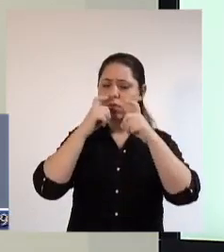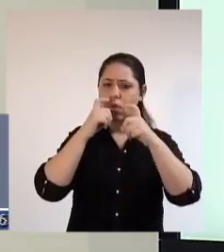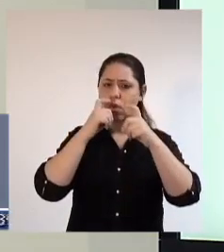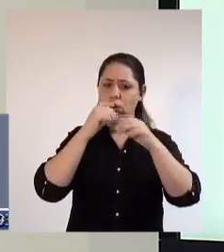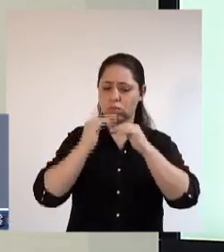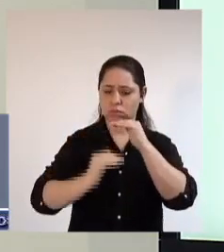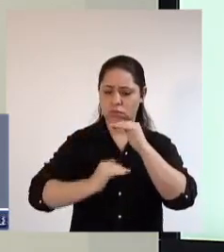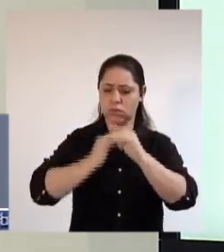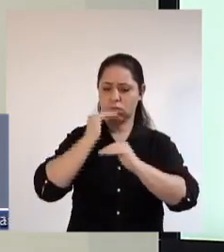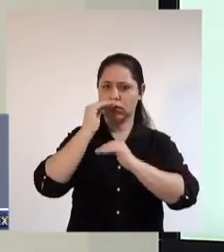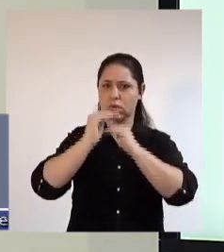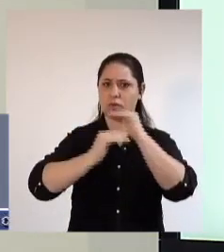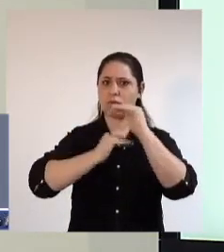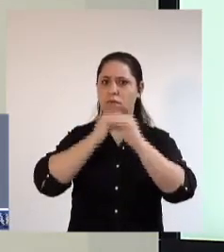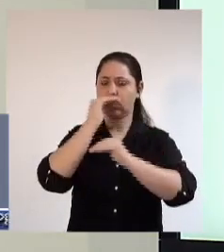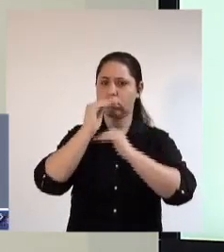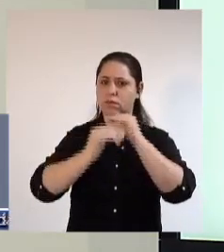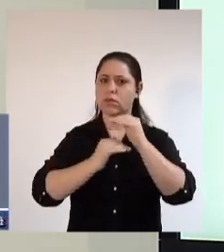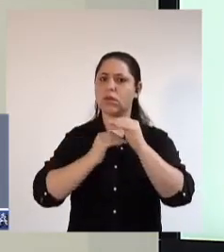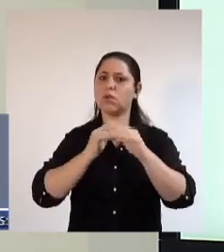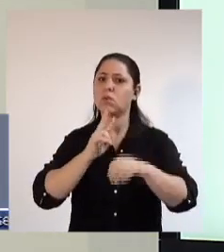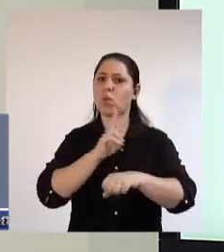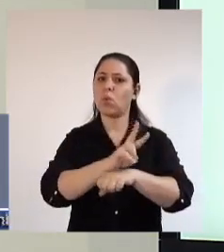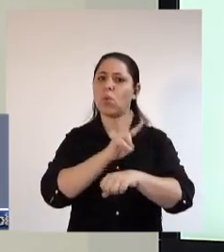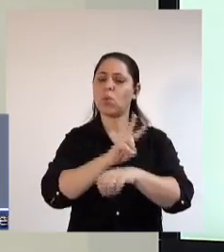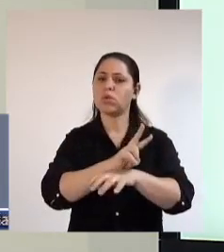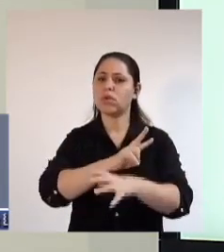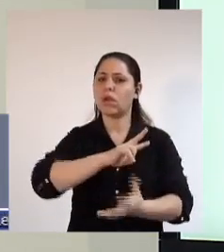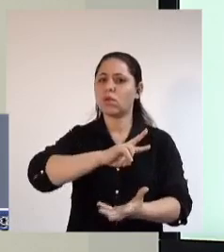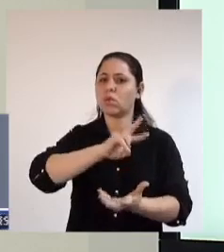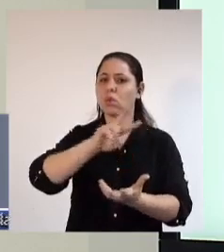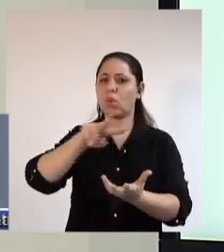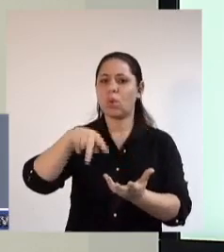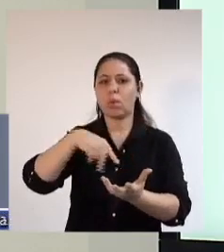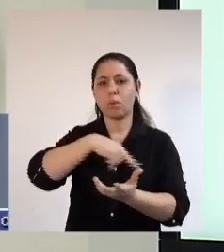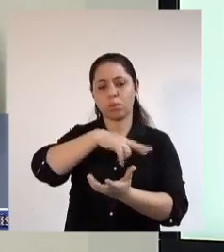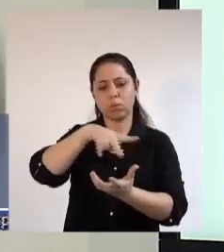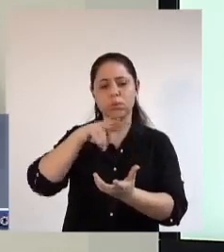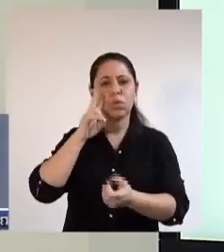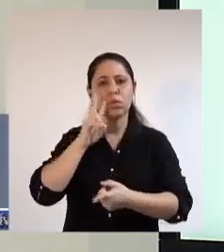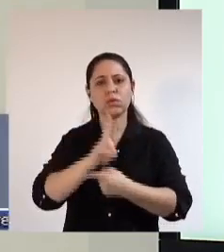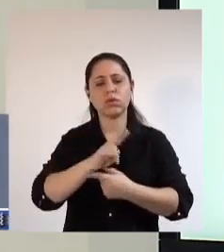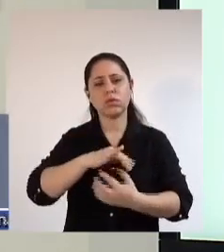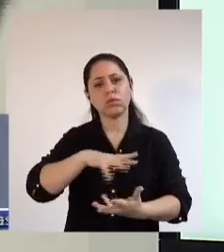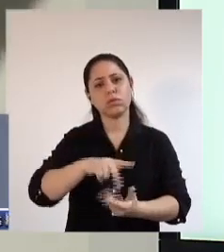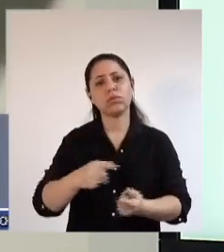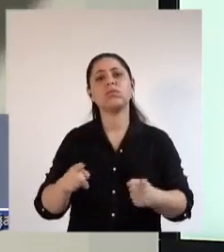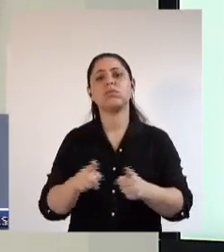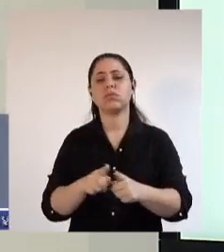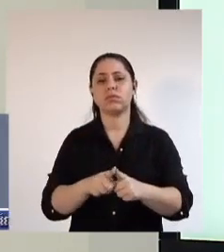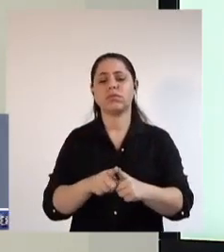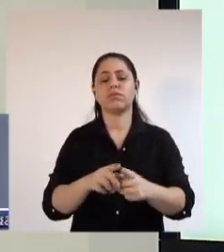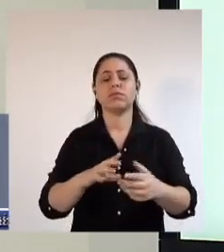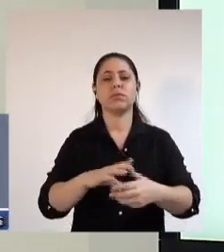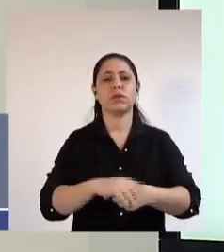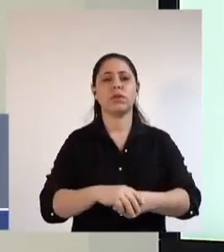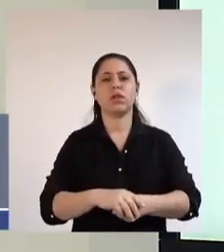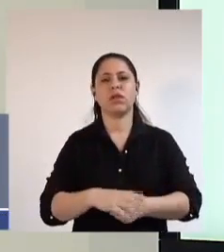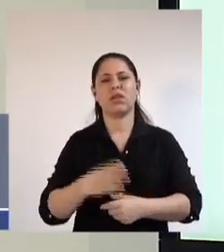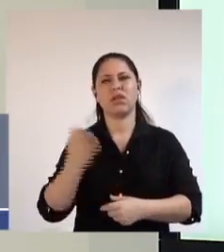sustentável também é a discussão da cdb da convenção da biodiversidade aconteceu lá na rio-92